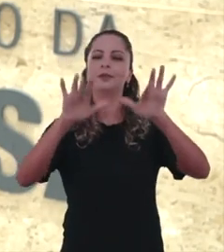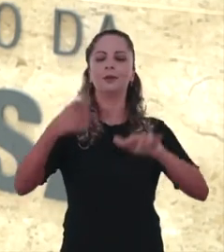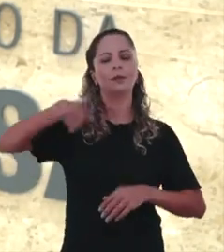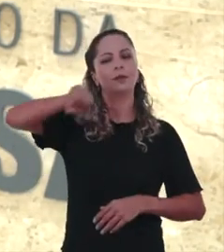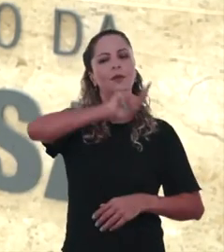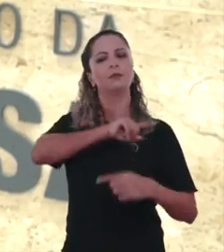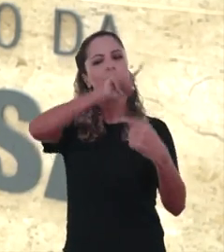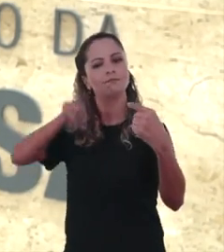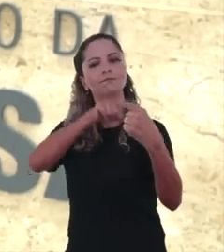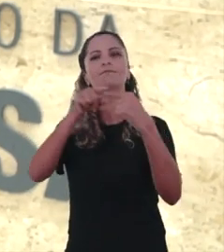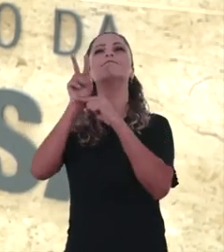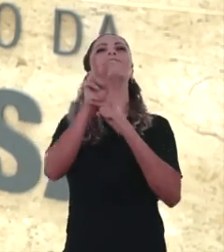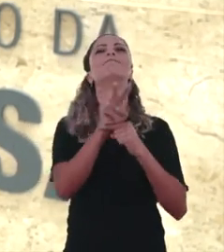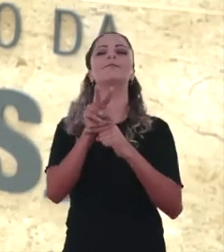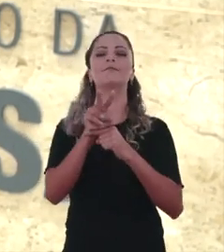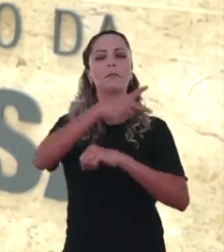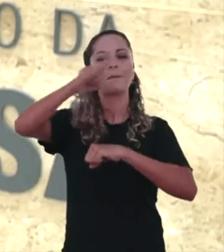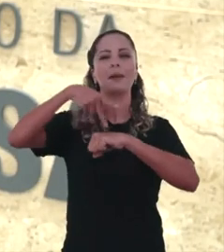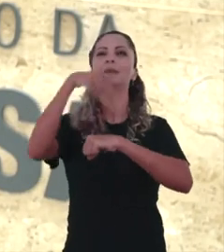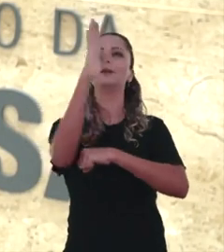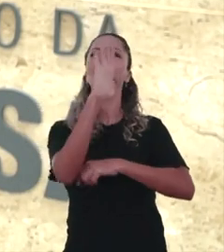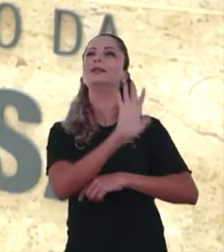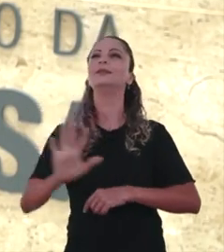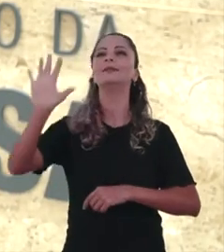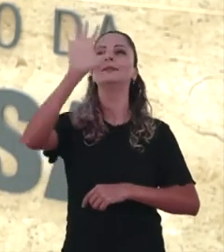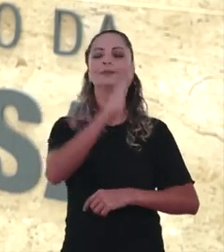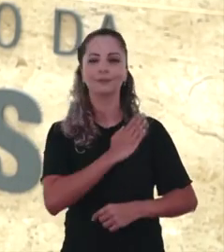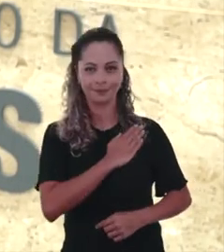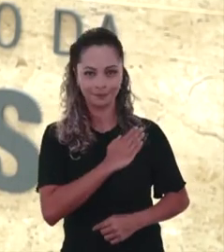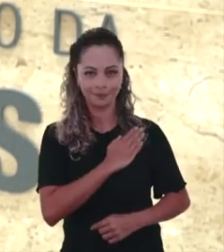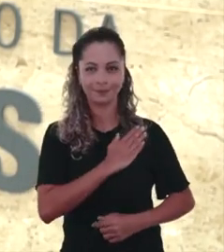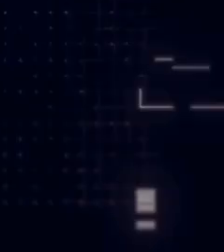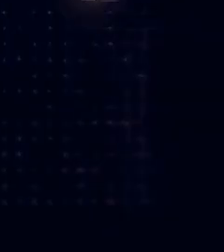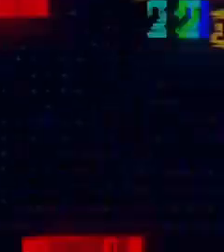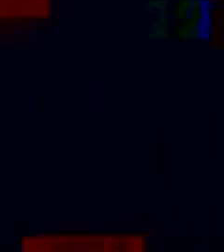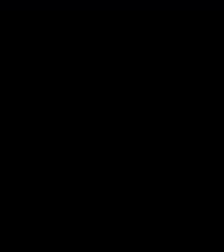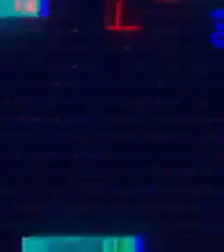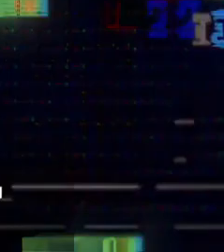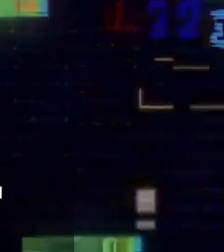abençoar na missão de defender o nosso país e a nossa gente.